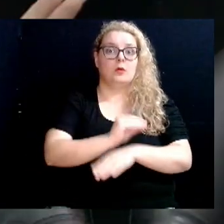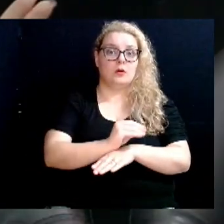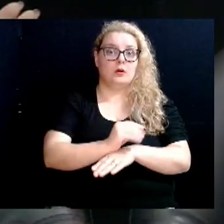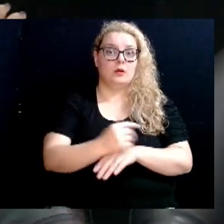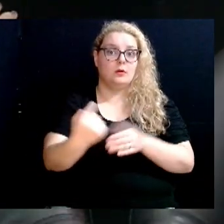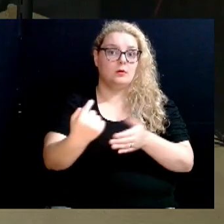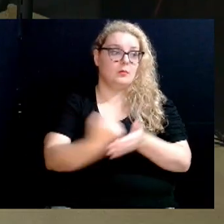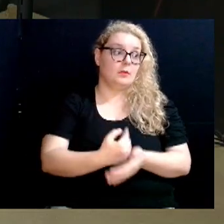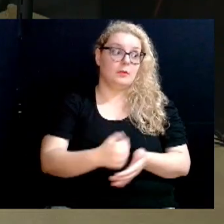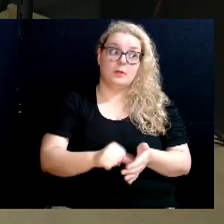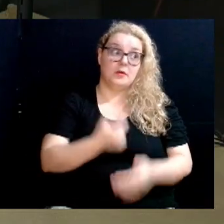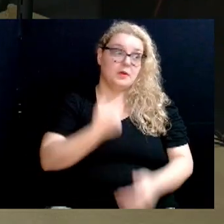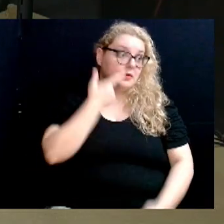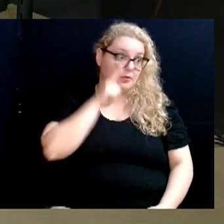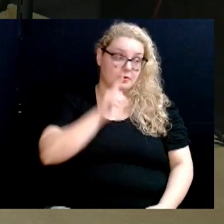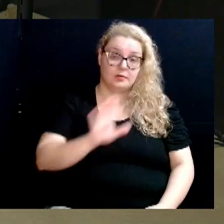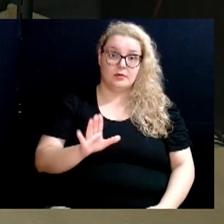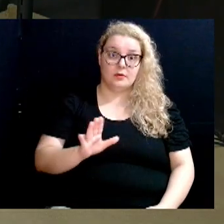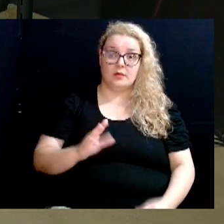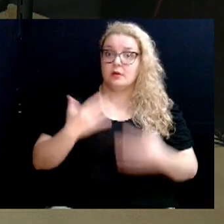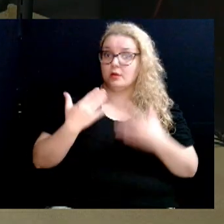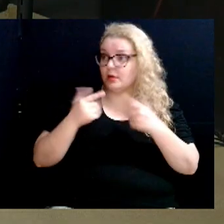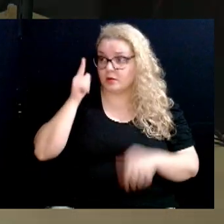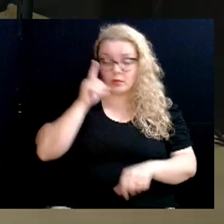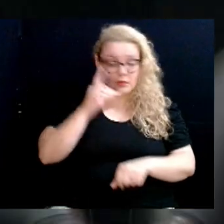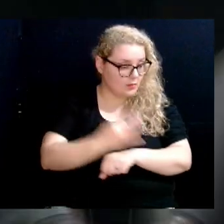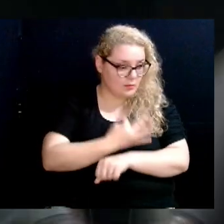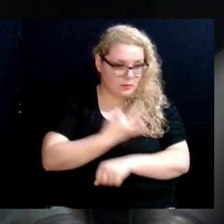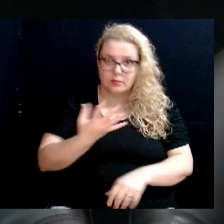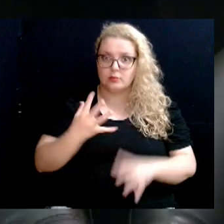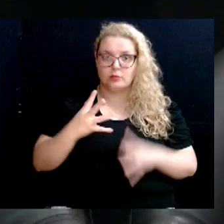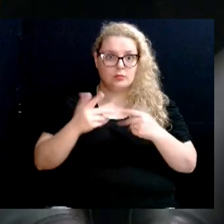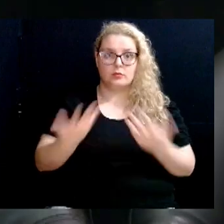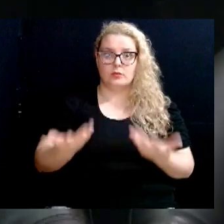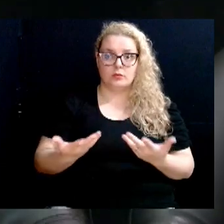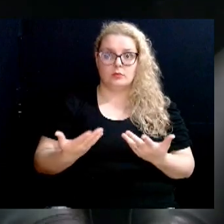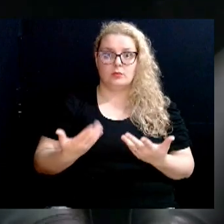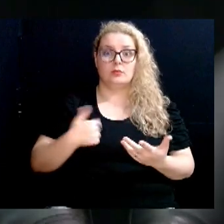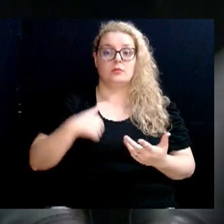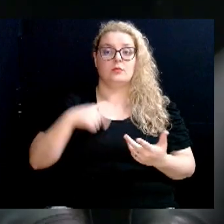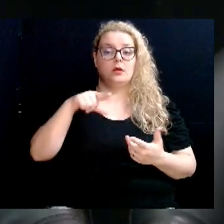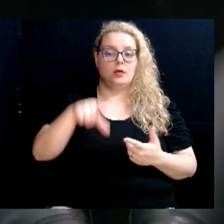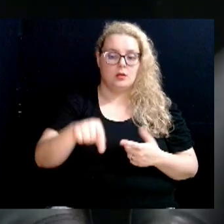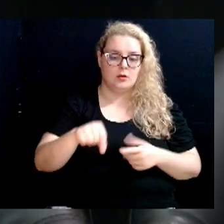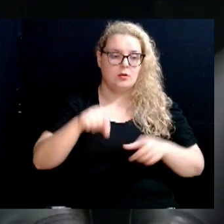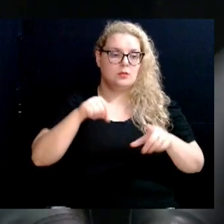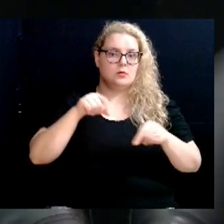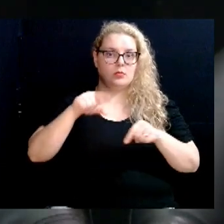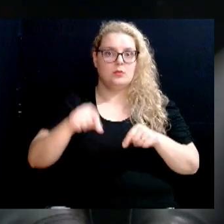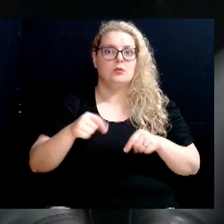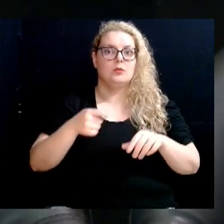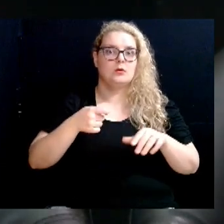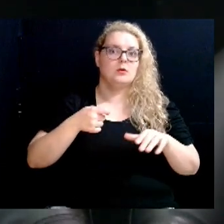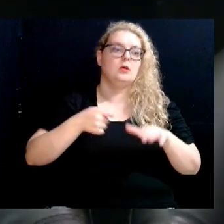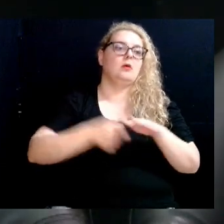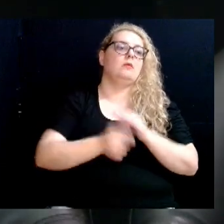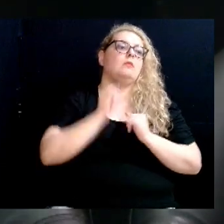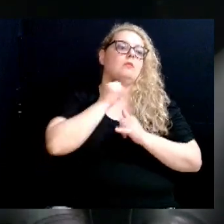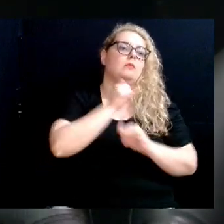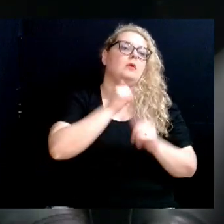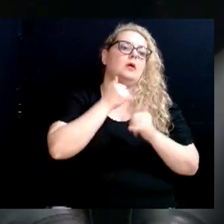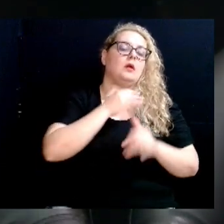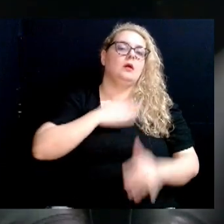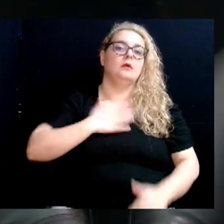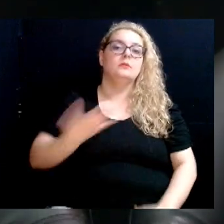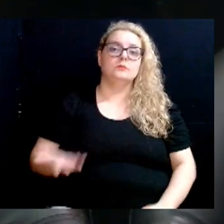Não dou. É admitir que não dá conta. Não dou conta de tudo, mas eu escolho onde eu quero investir a minha energia. Então,